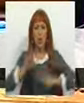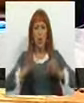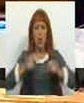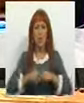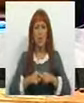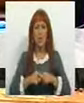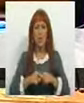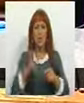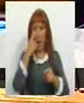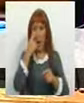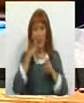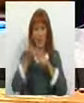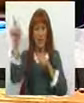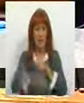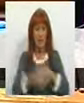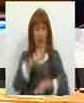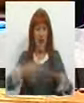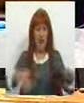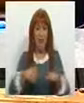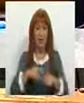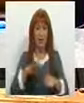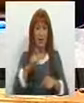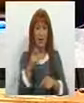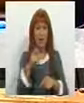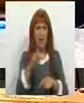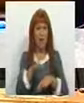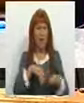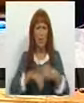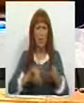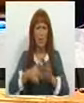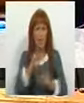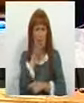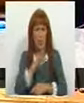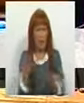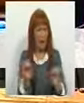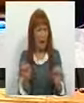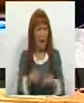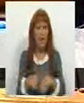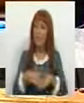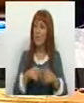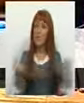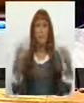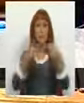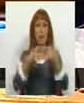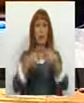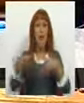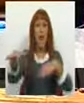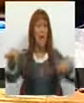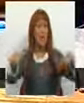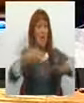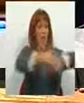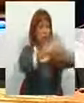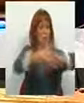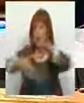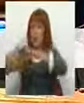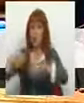empreitada a vir de sul para acabar no meio da Trofa e não tenham sequer feito os projetos de execução para fazer a ligação das zonas industriais